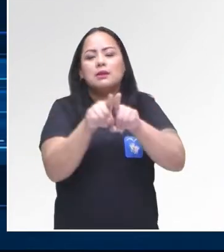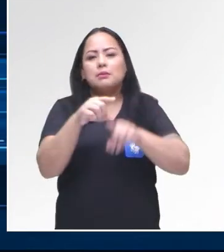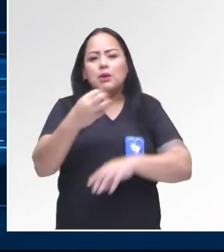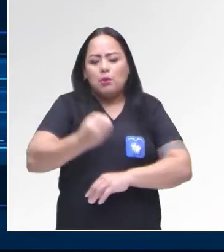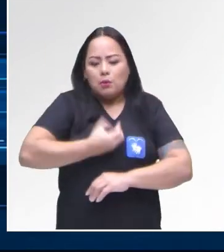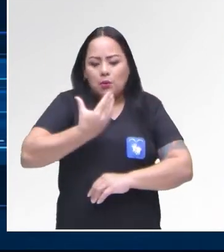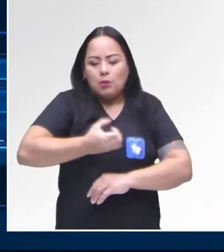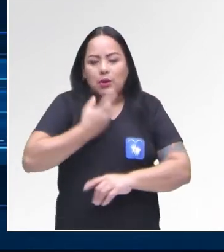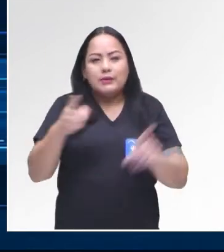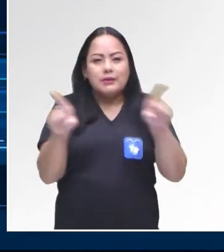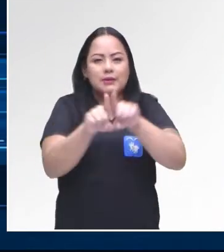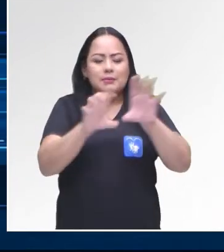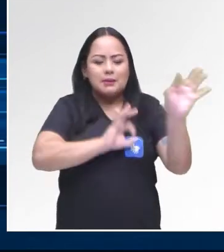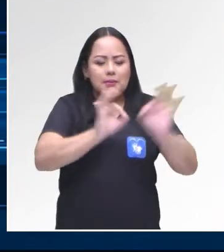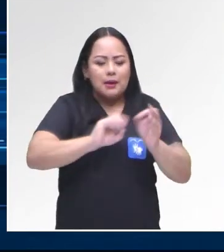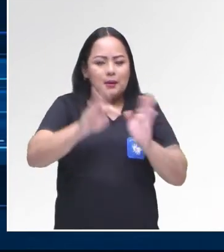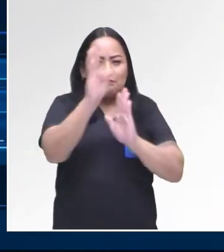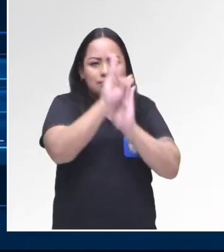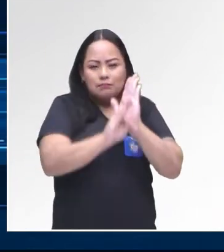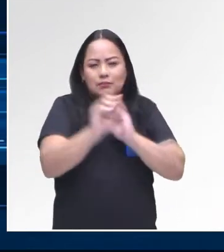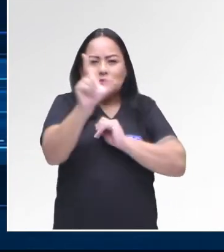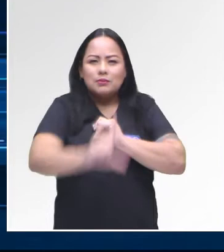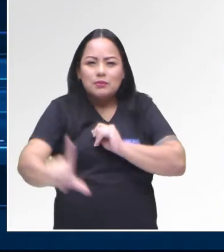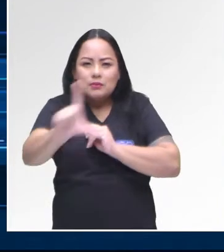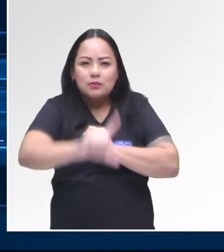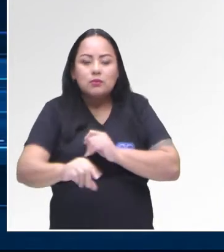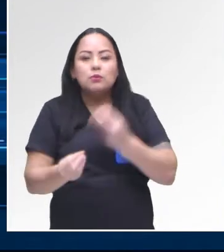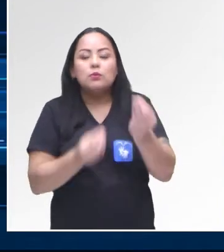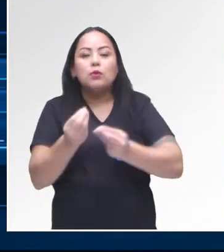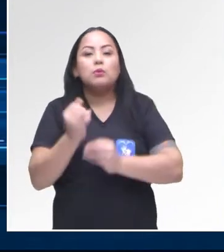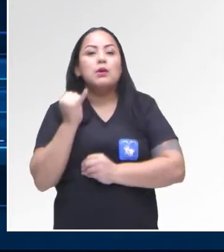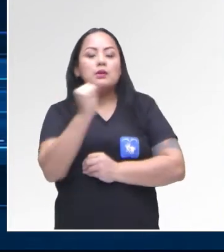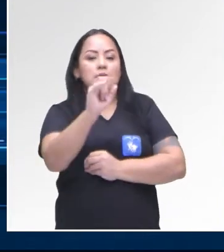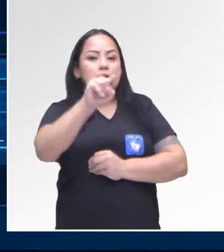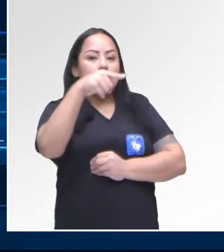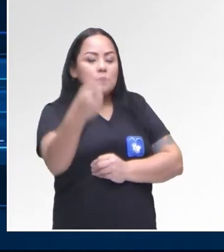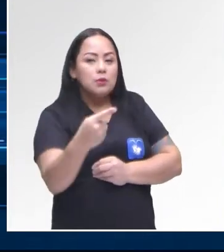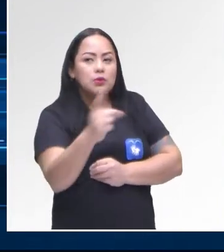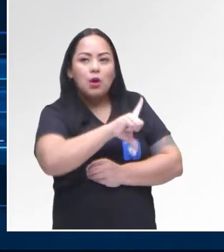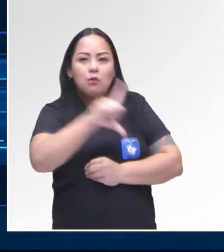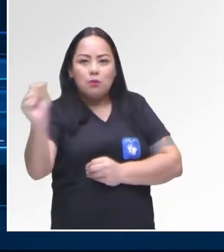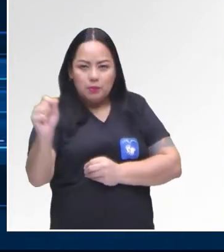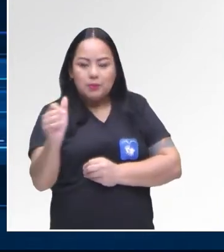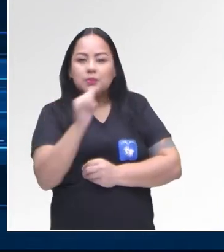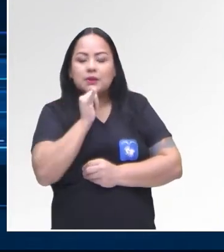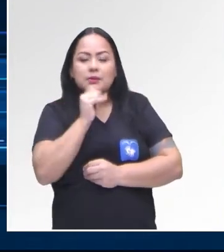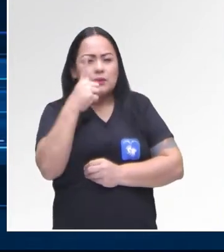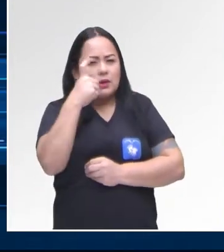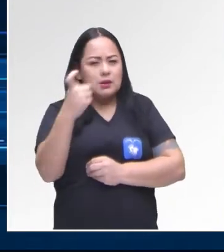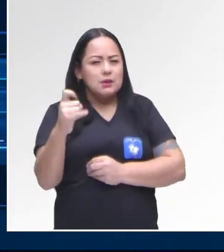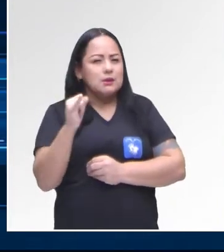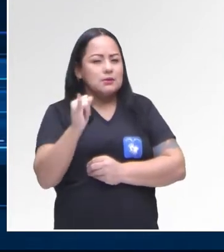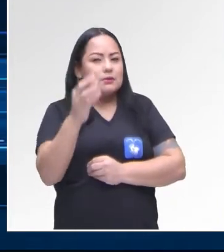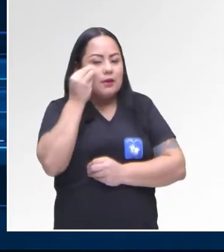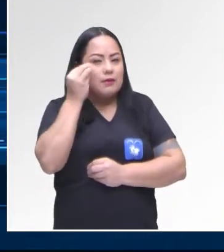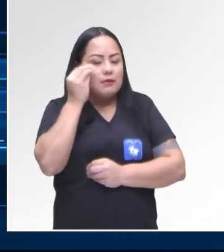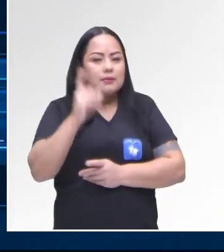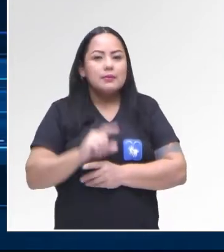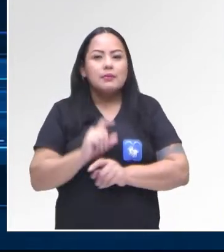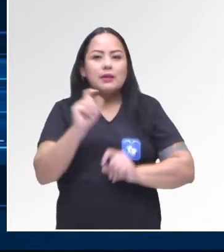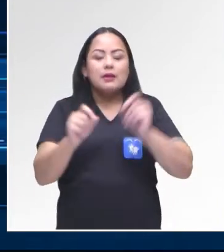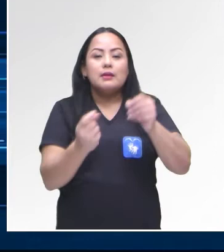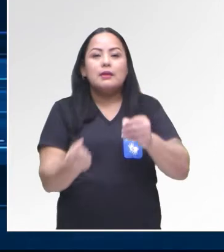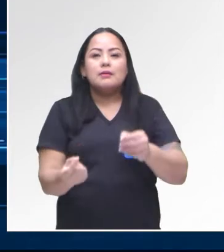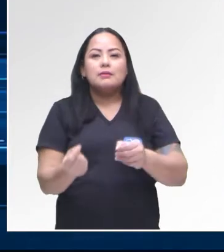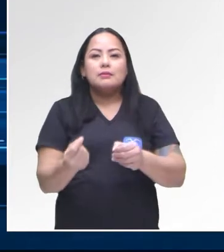poeta e a produção literária. Agora ele diz que depois que alguém foi embora, olha que interessante. Quem foi que entrou